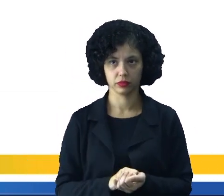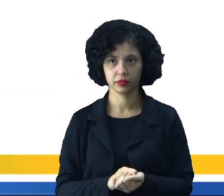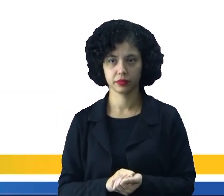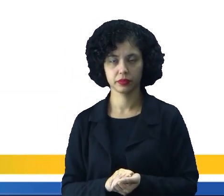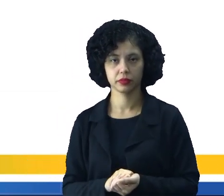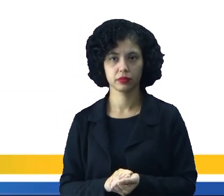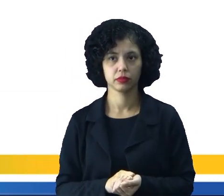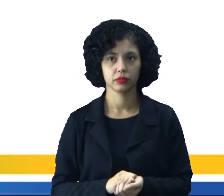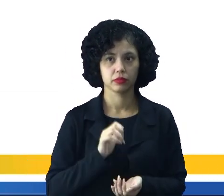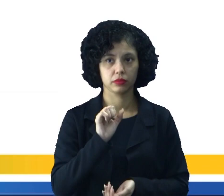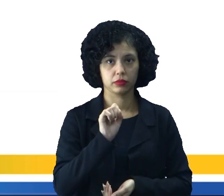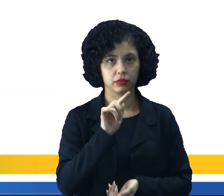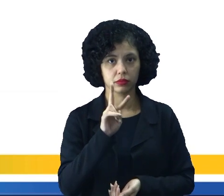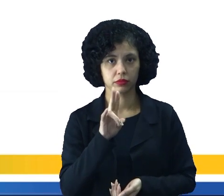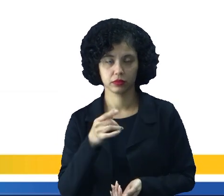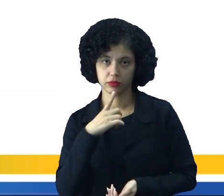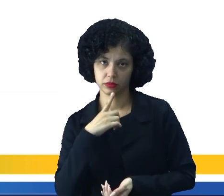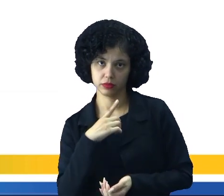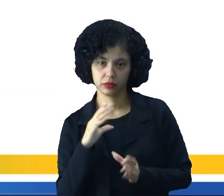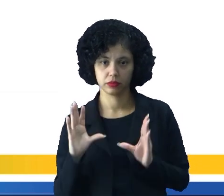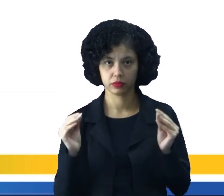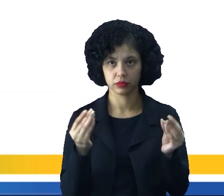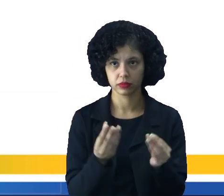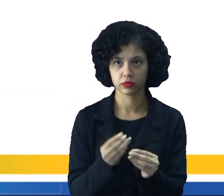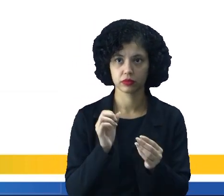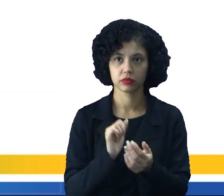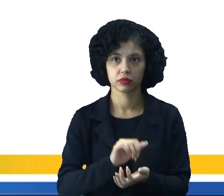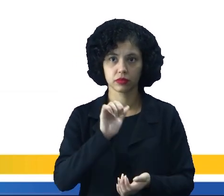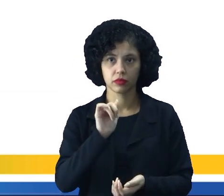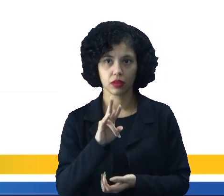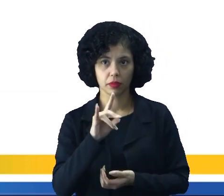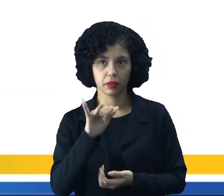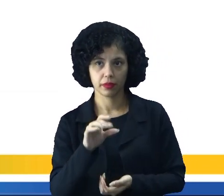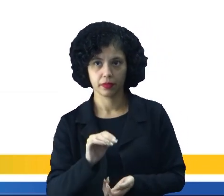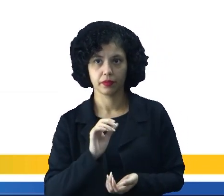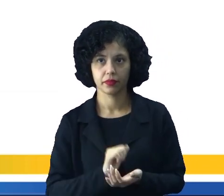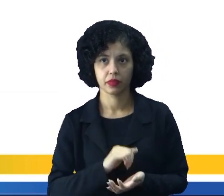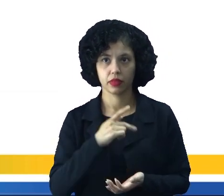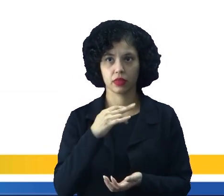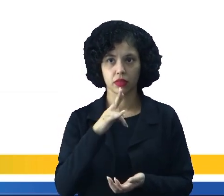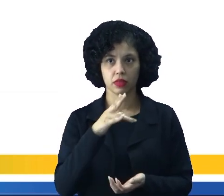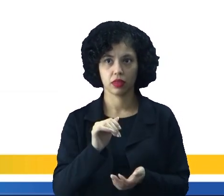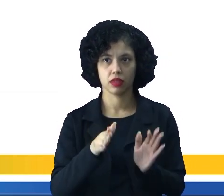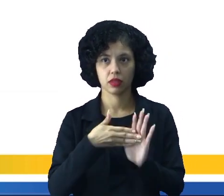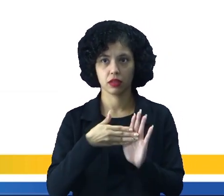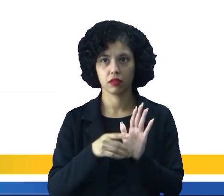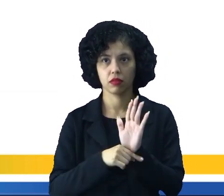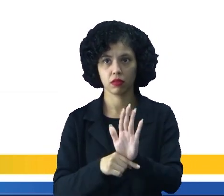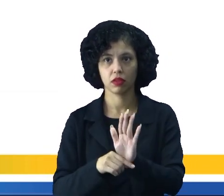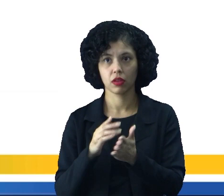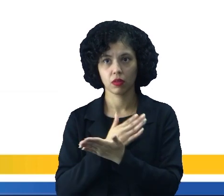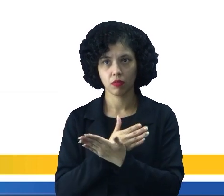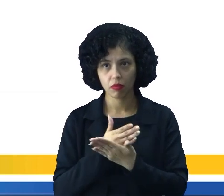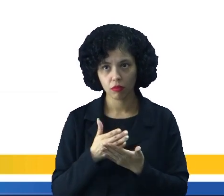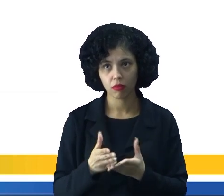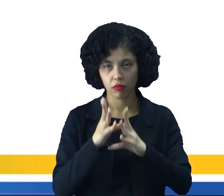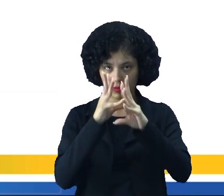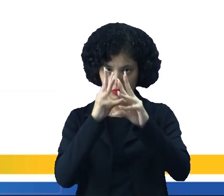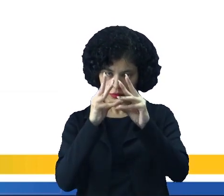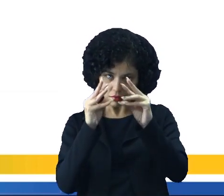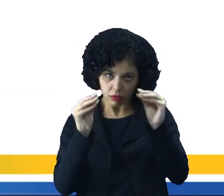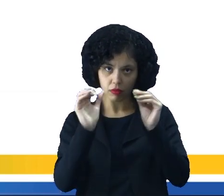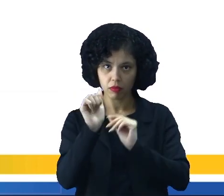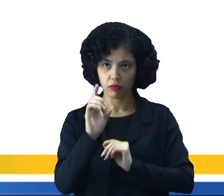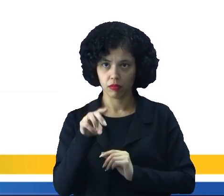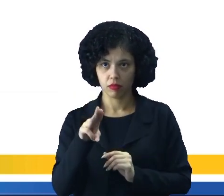salivares. A saliva contém a enzima amilase, também conhecida como pitialina, que promove o início da digestão dos carboidratos e o